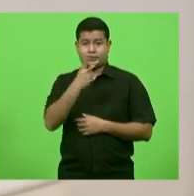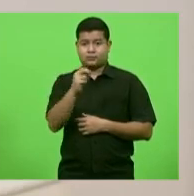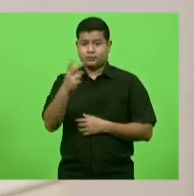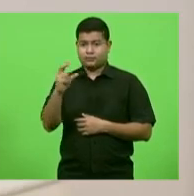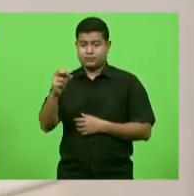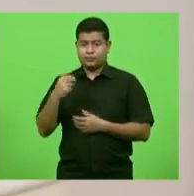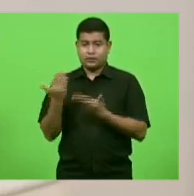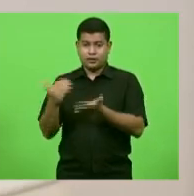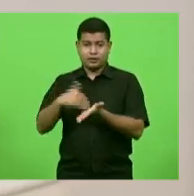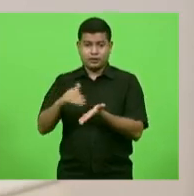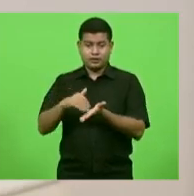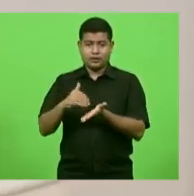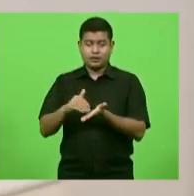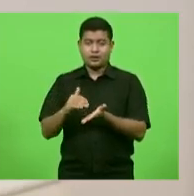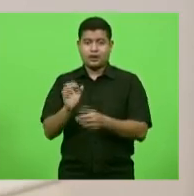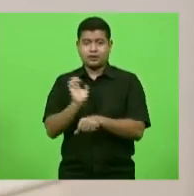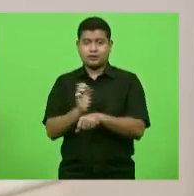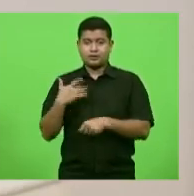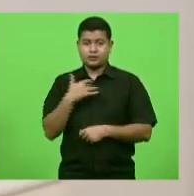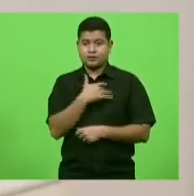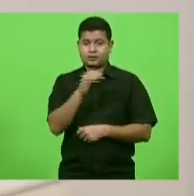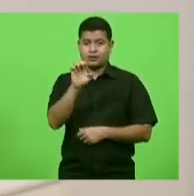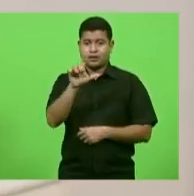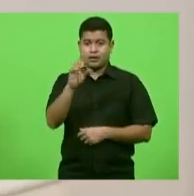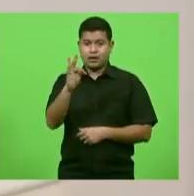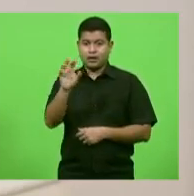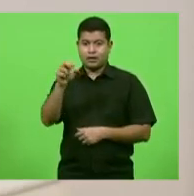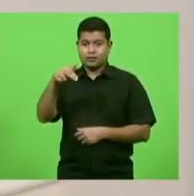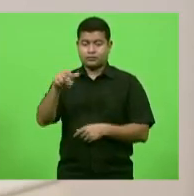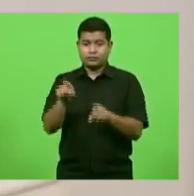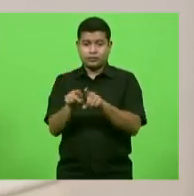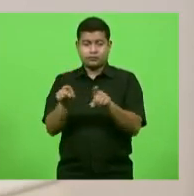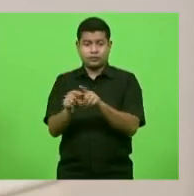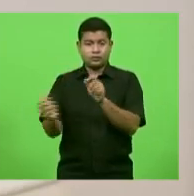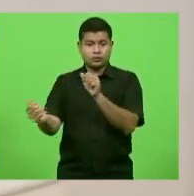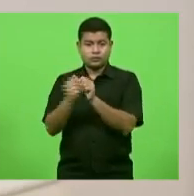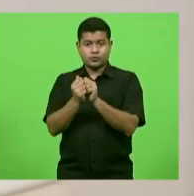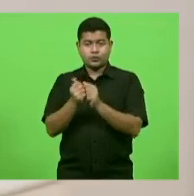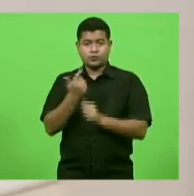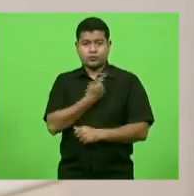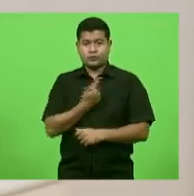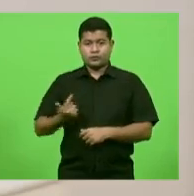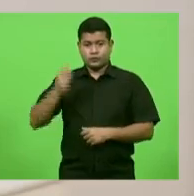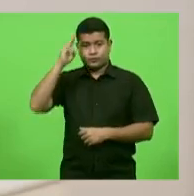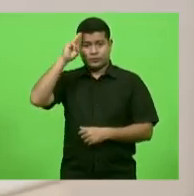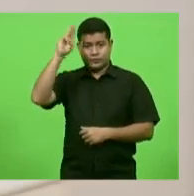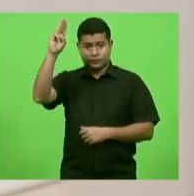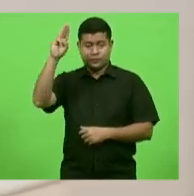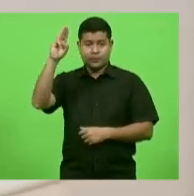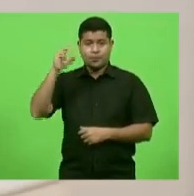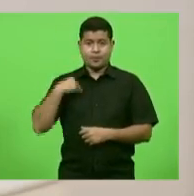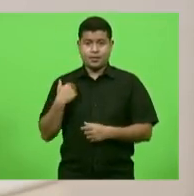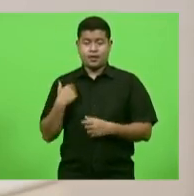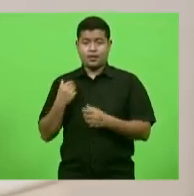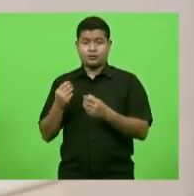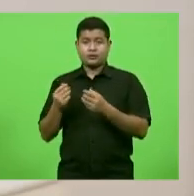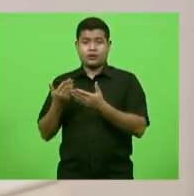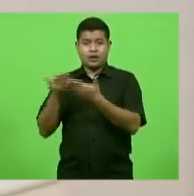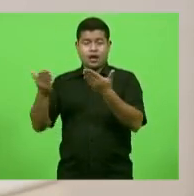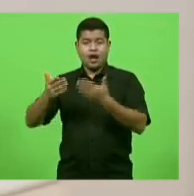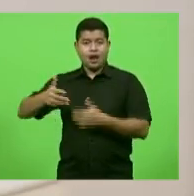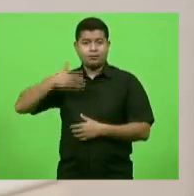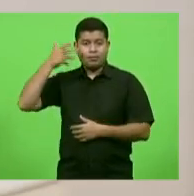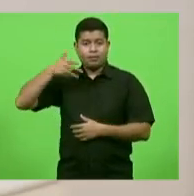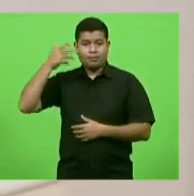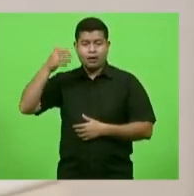da Saúde, Elton Zeferino, e o excelentíssimo senhor governador Carlos Moisés da Silva, pelo conteúdo de suas falas,